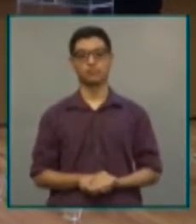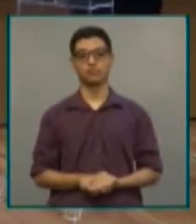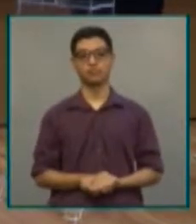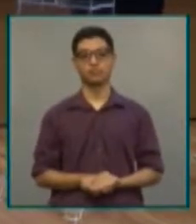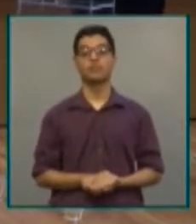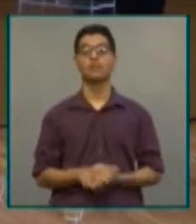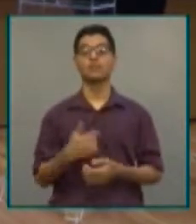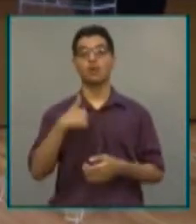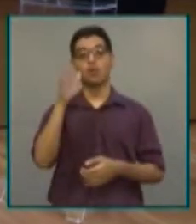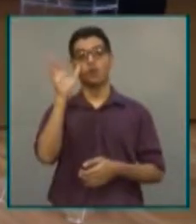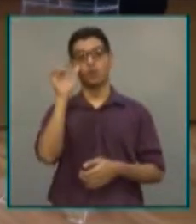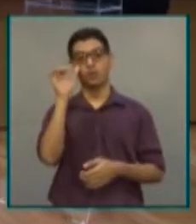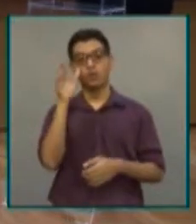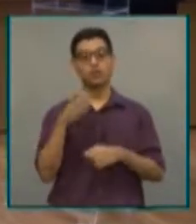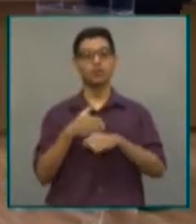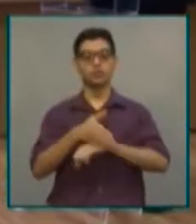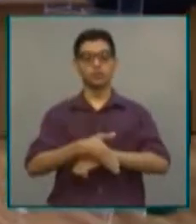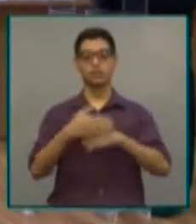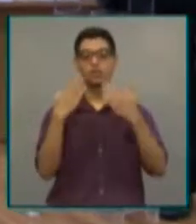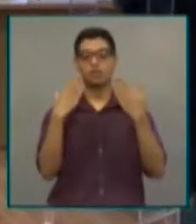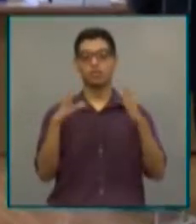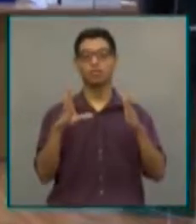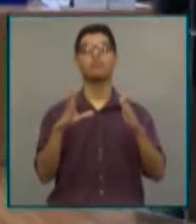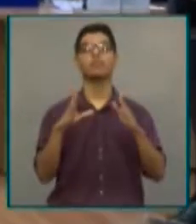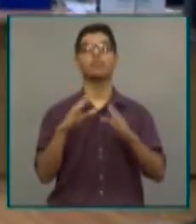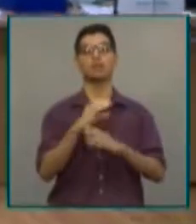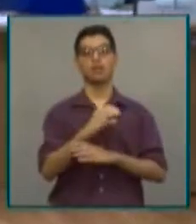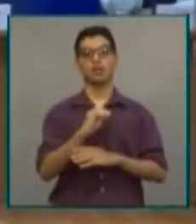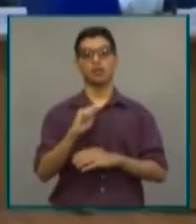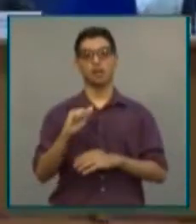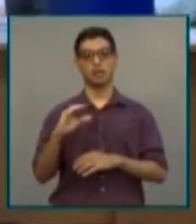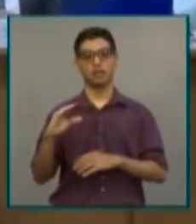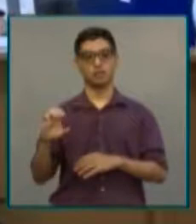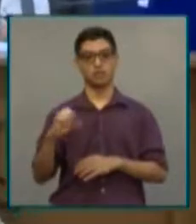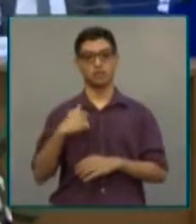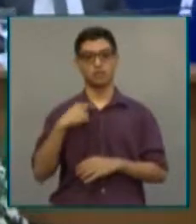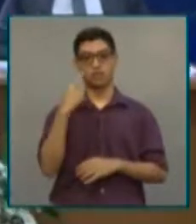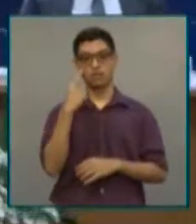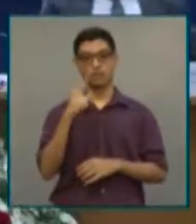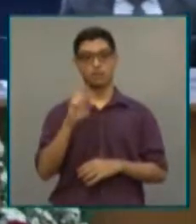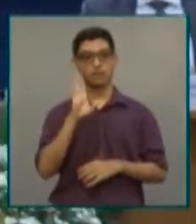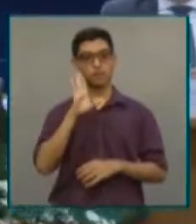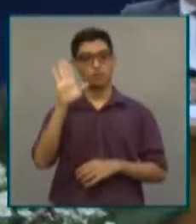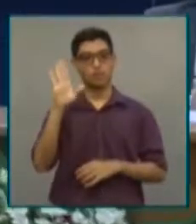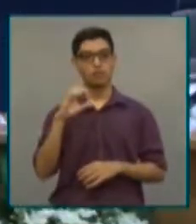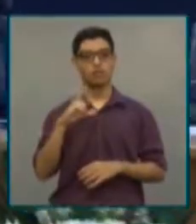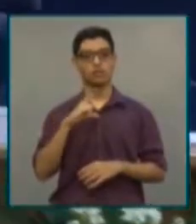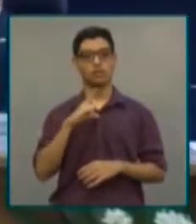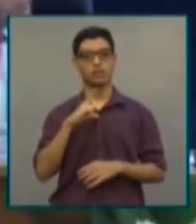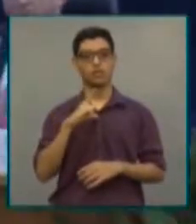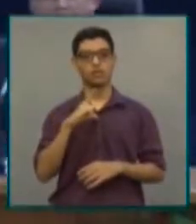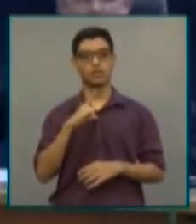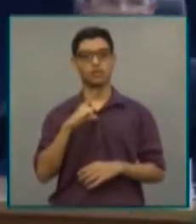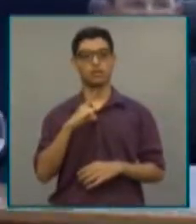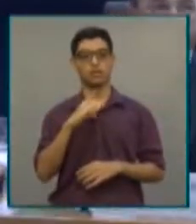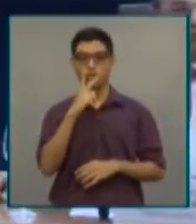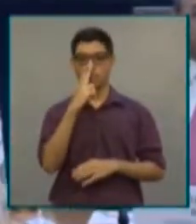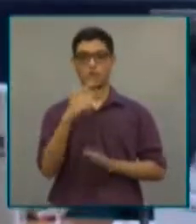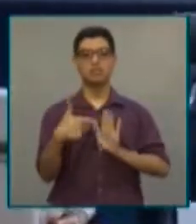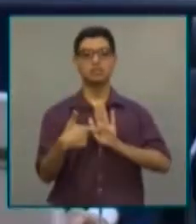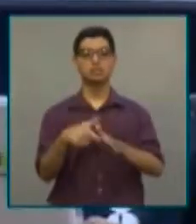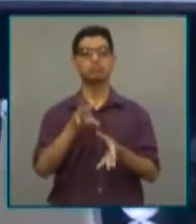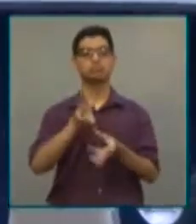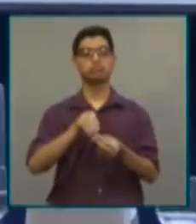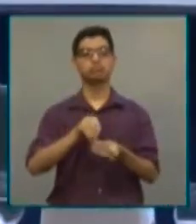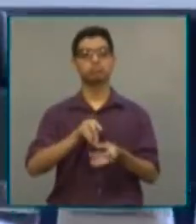acessar o portal da transparência da Caasse e vi que se apresentam apenas meros demonstrativos de receitas e despesas. O